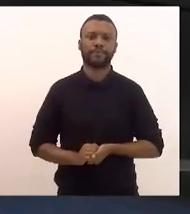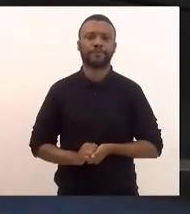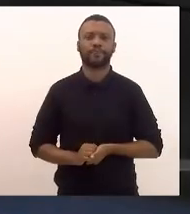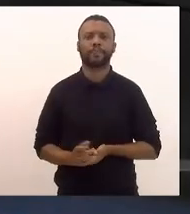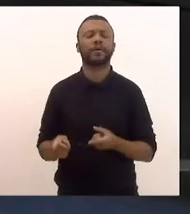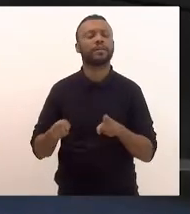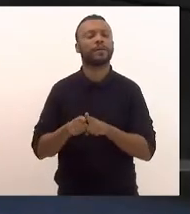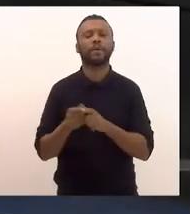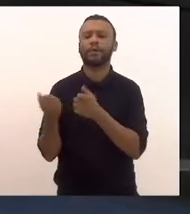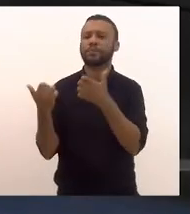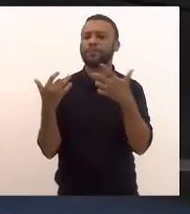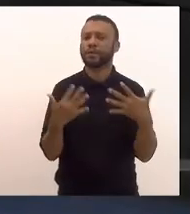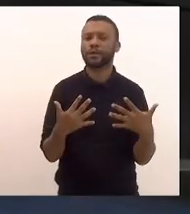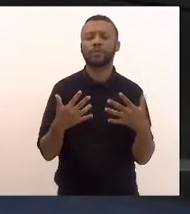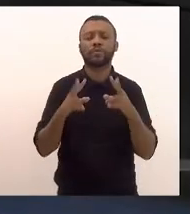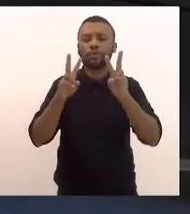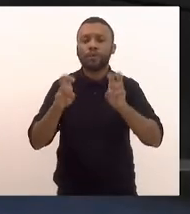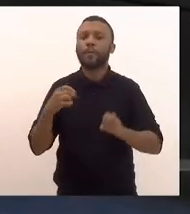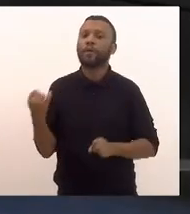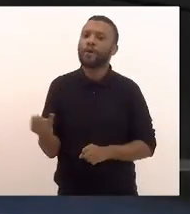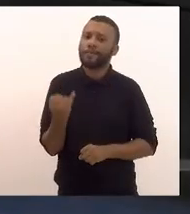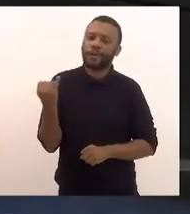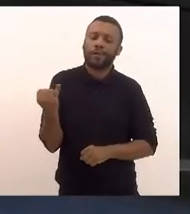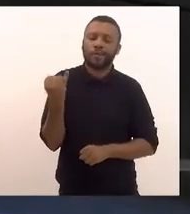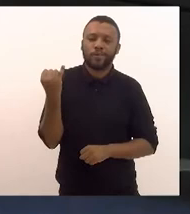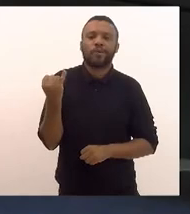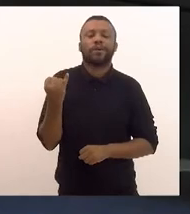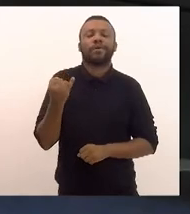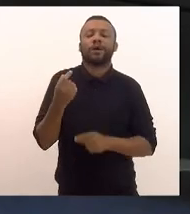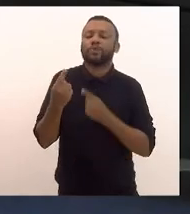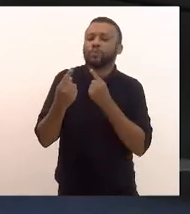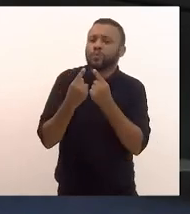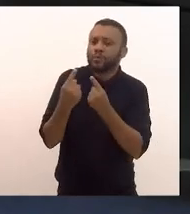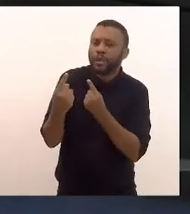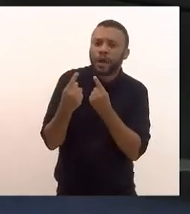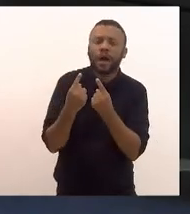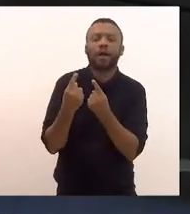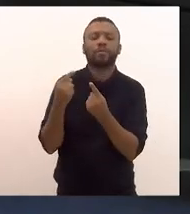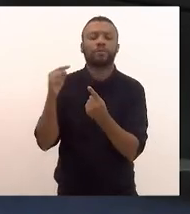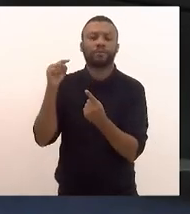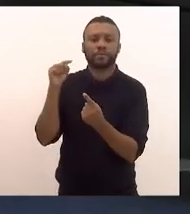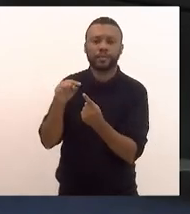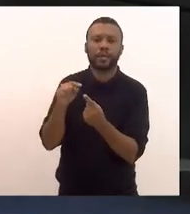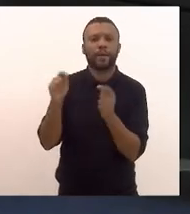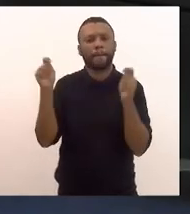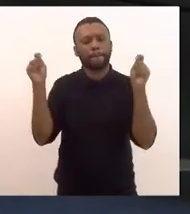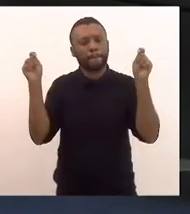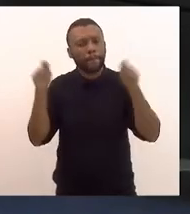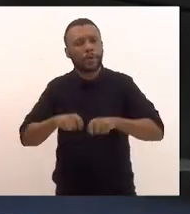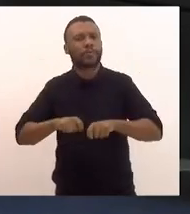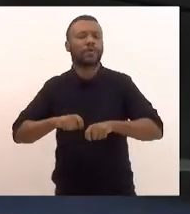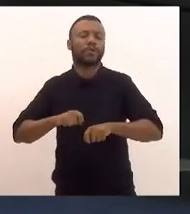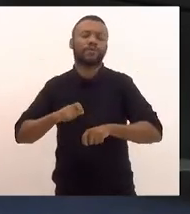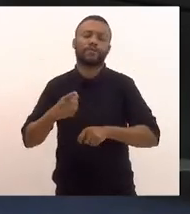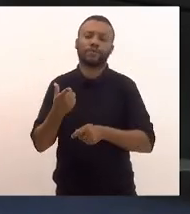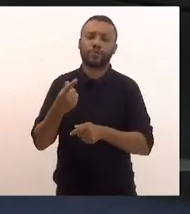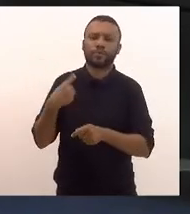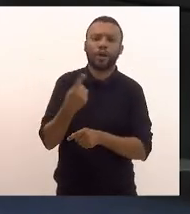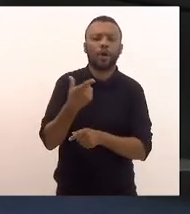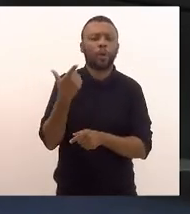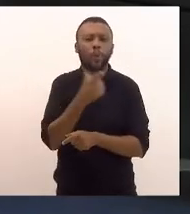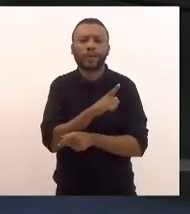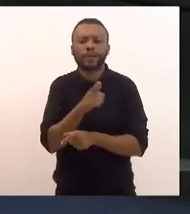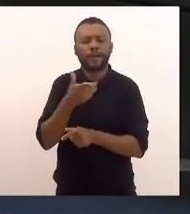ressaltando o valor EA importância do Diálogo que tem Tornado possível o aperfeiçoamento